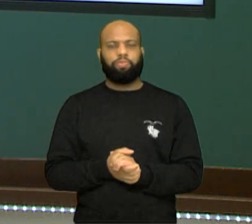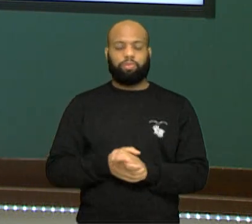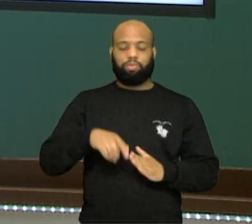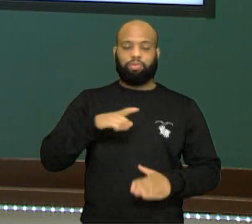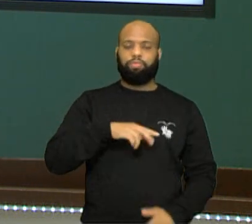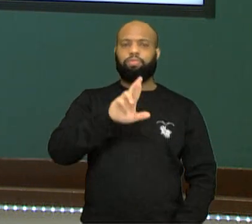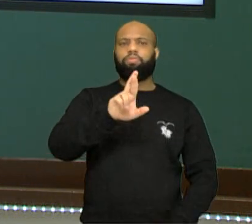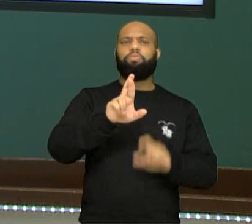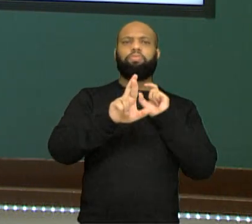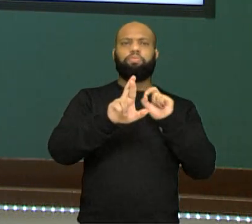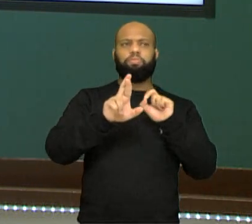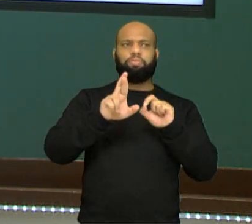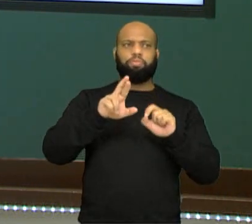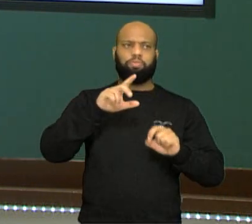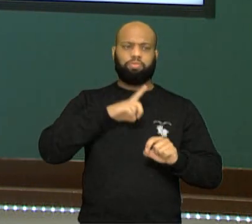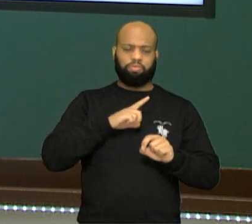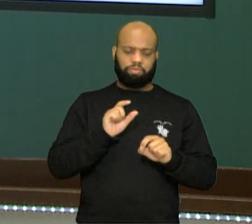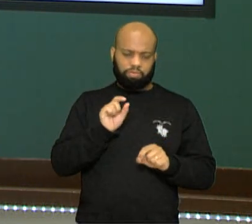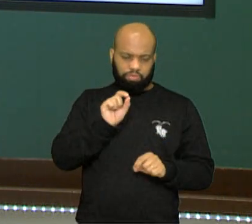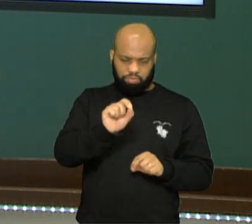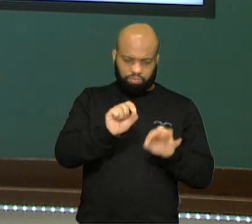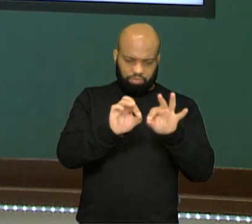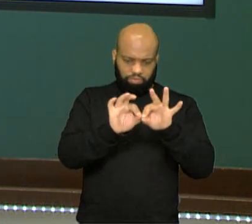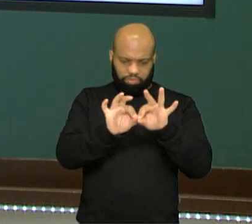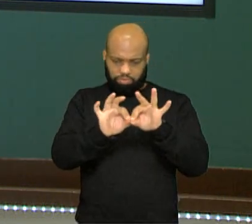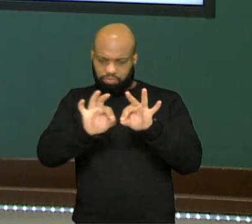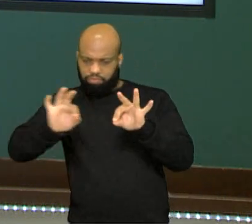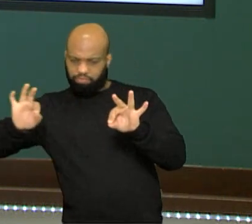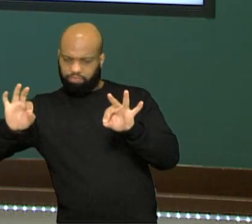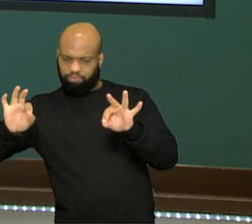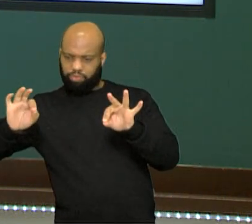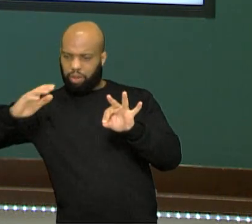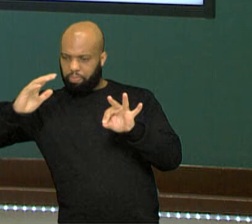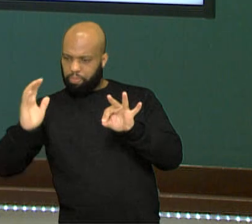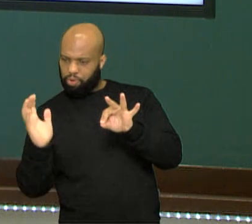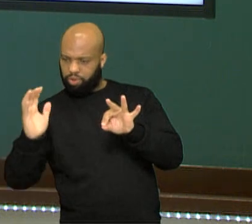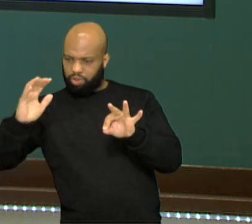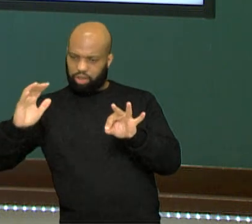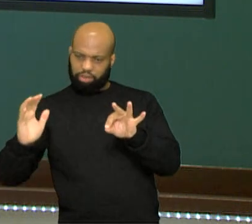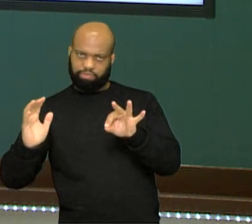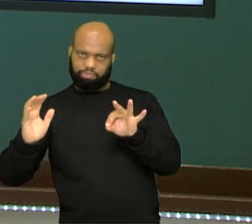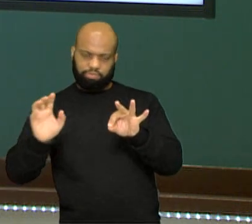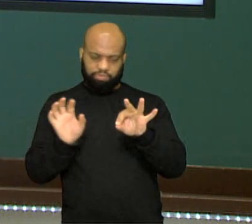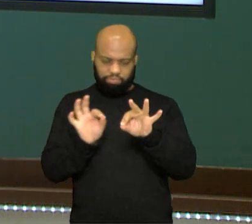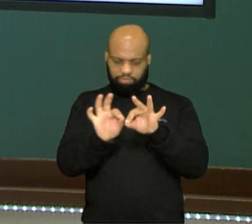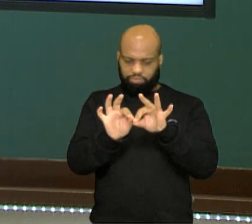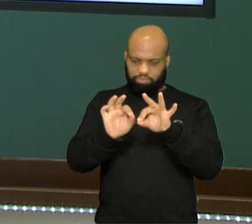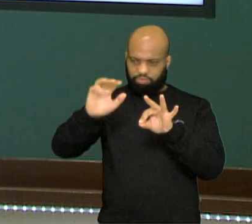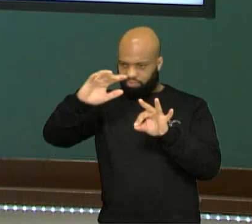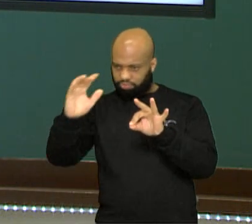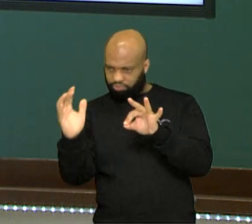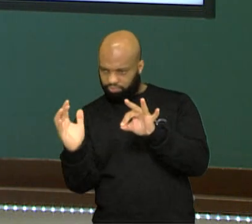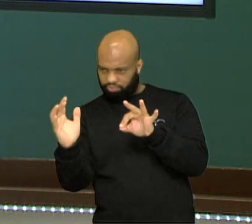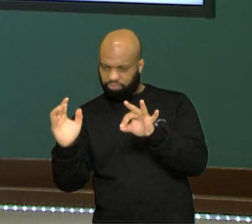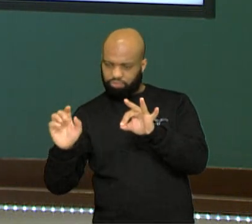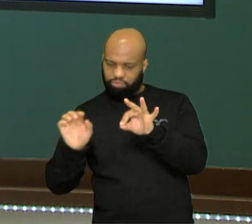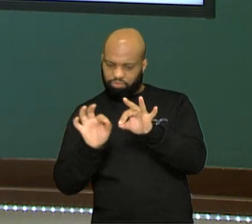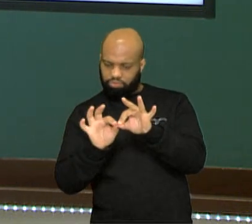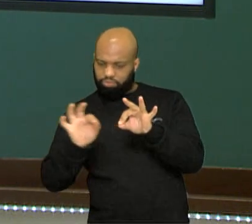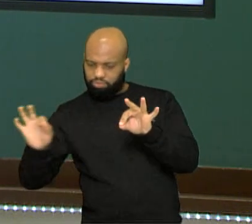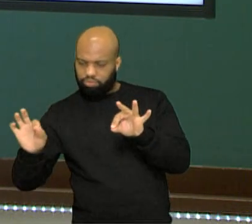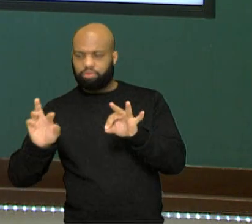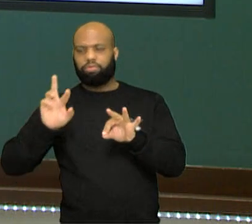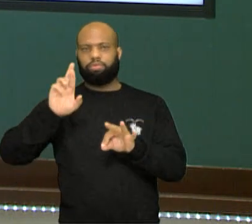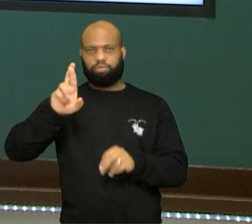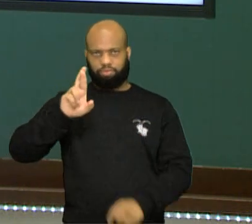distância do centro da nossa esfera até a periferia da esfera, ou seja, até a gente estar na superfície, que